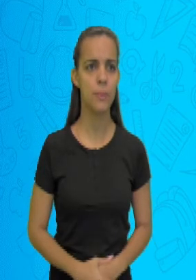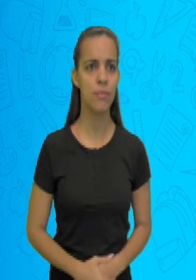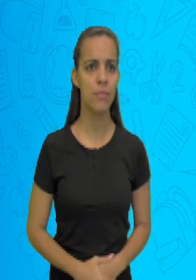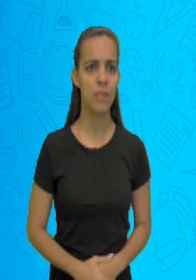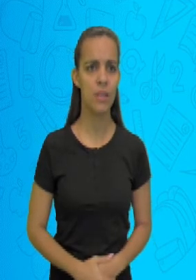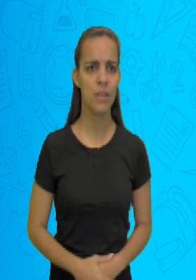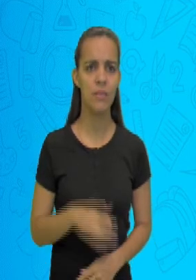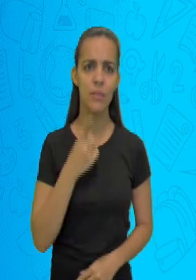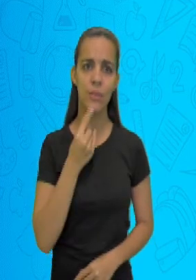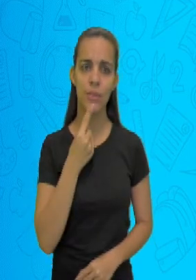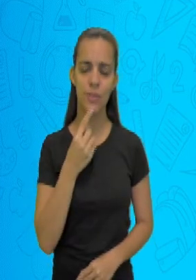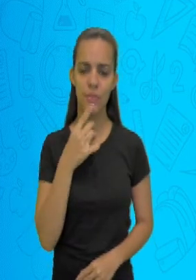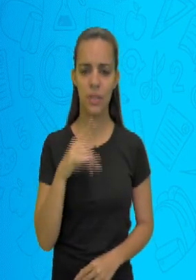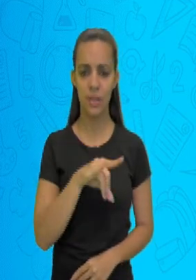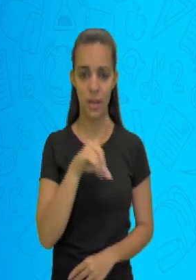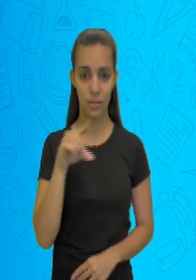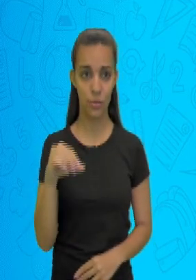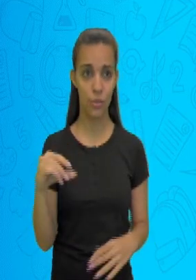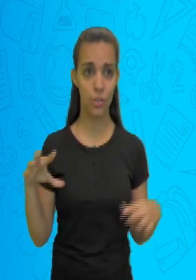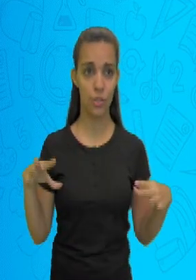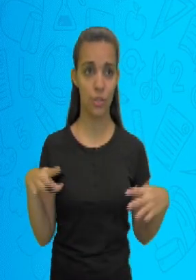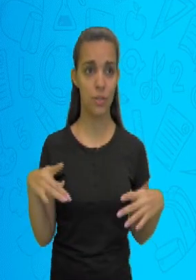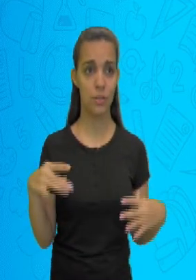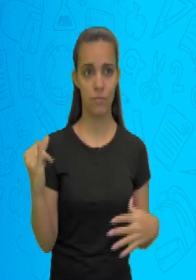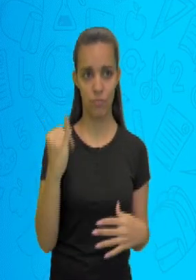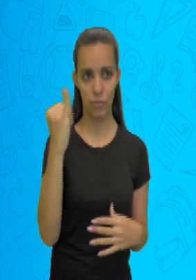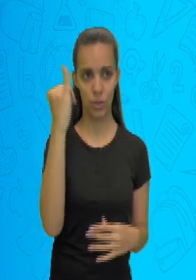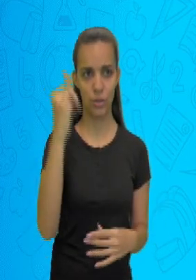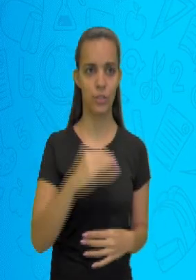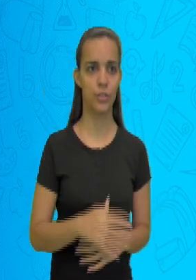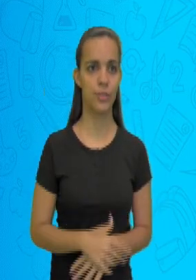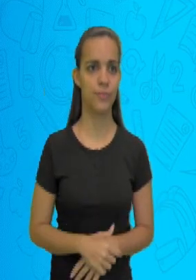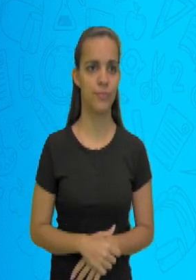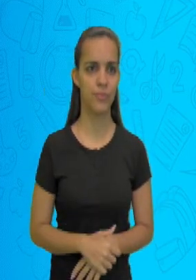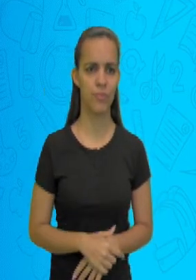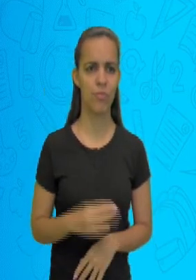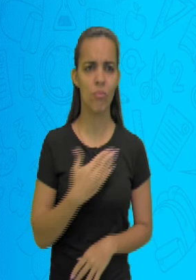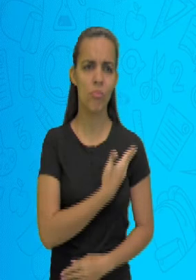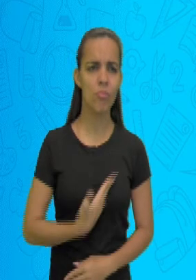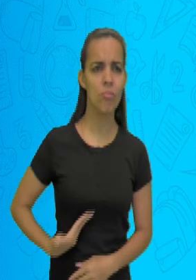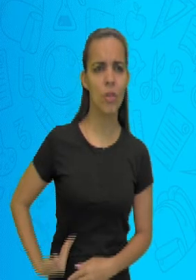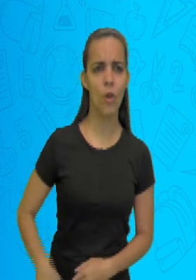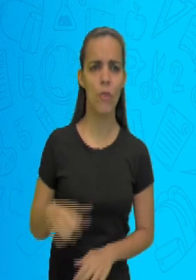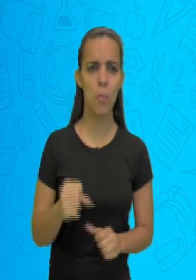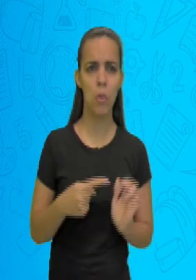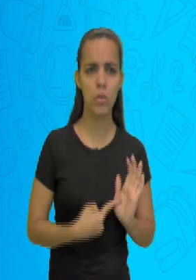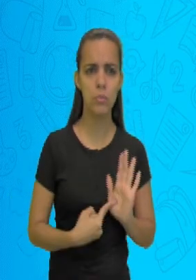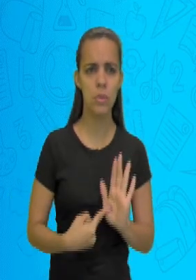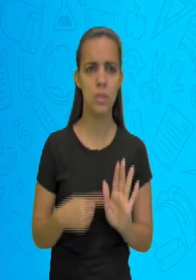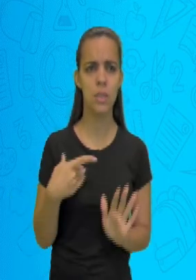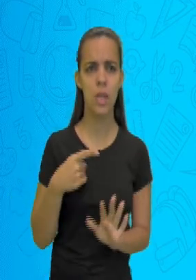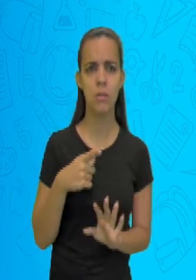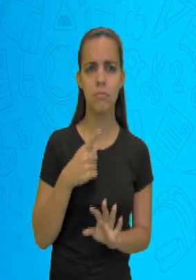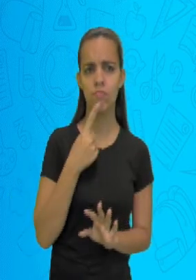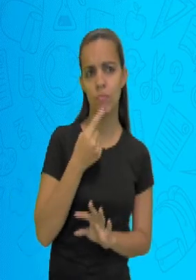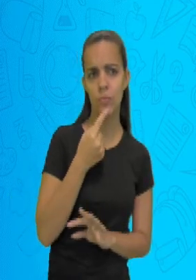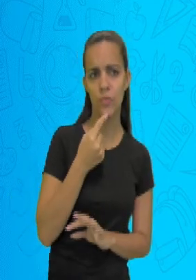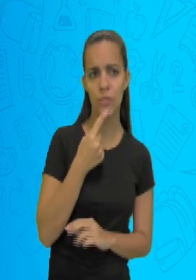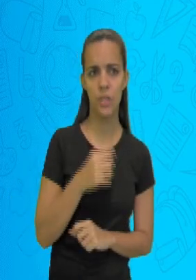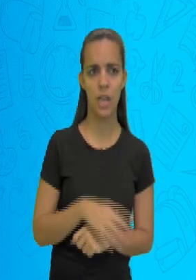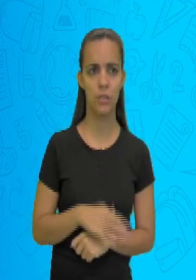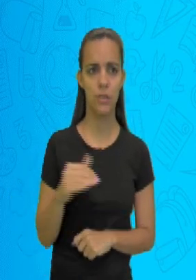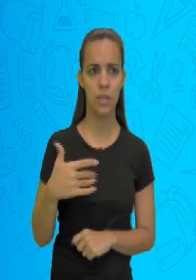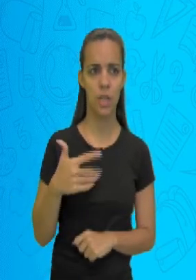Os feriados e as datas importantes. Os governos podem instituir feriados em níveis. O que são